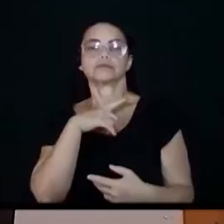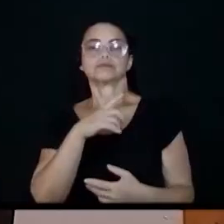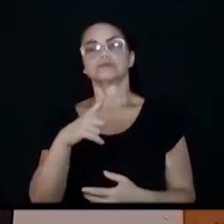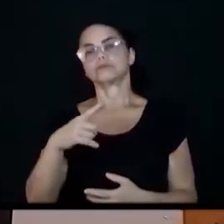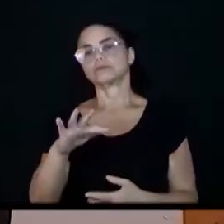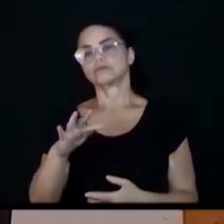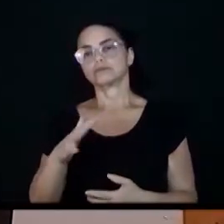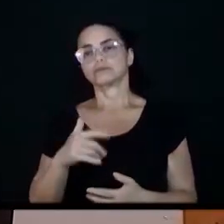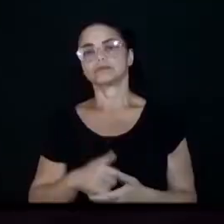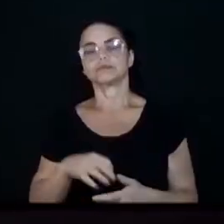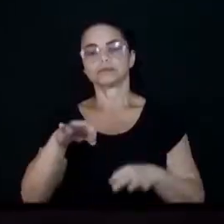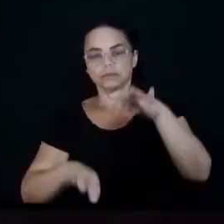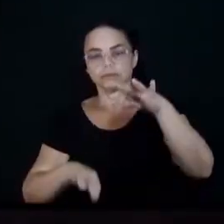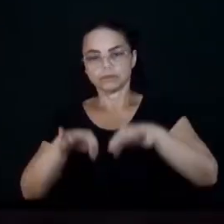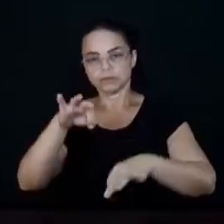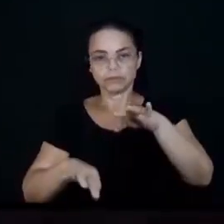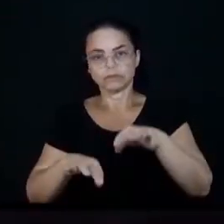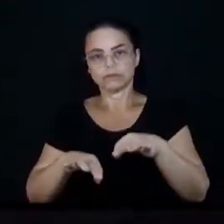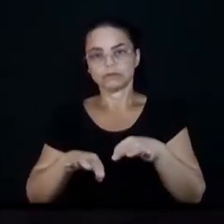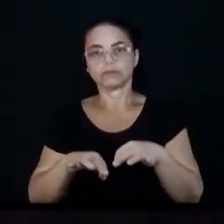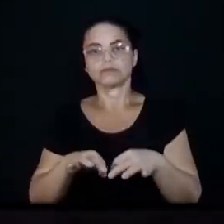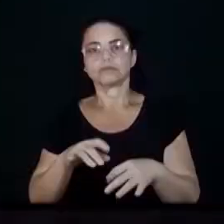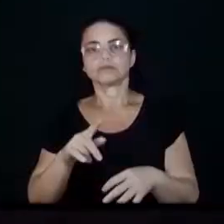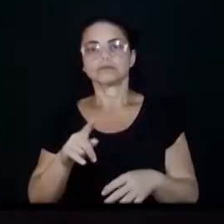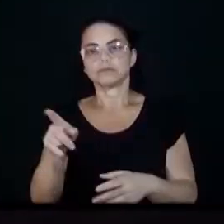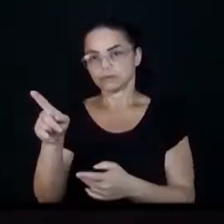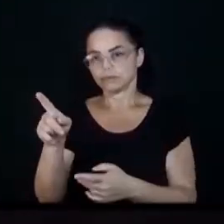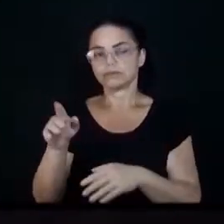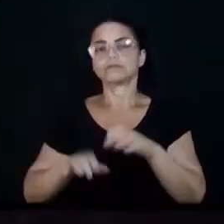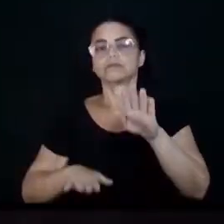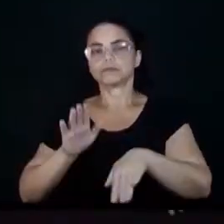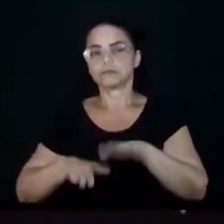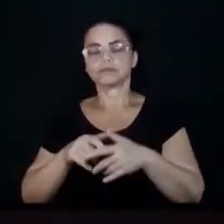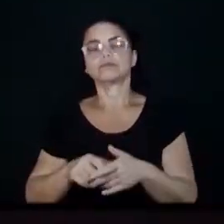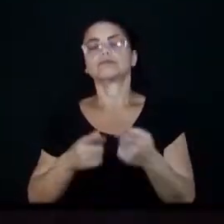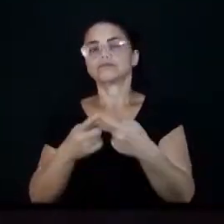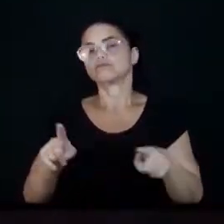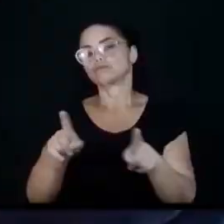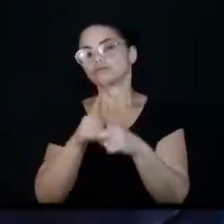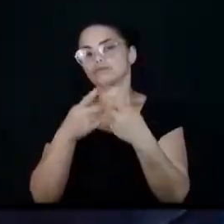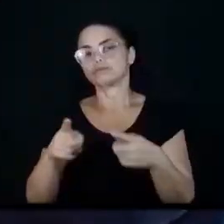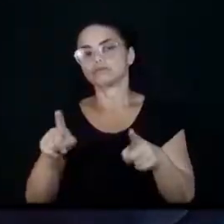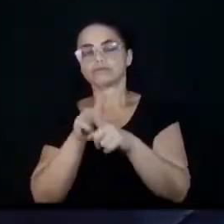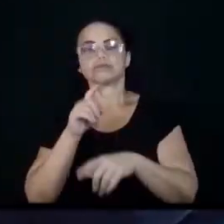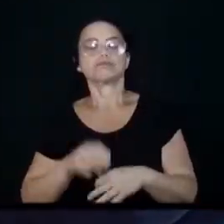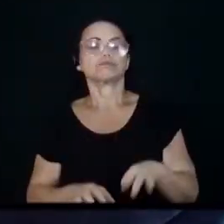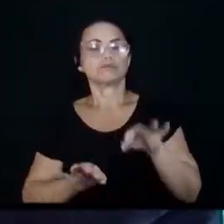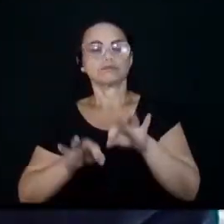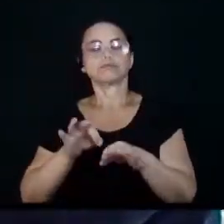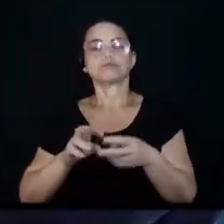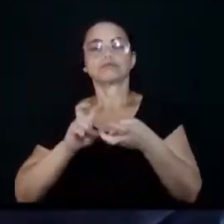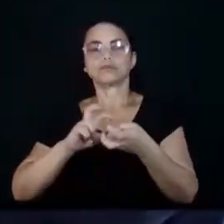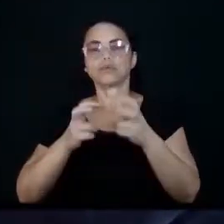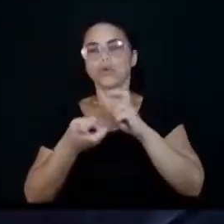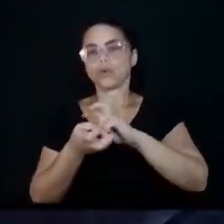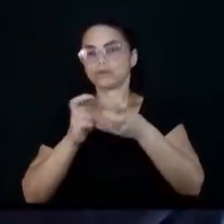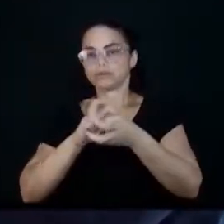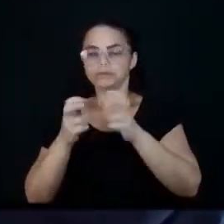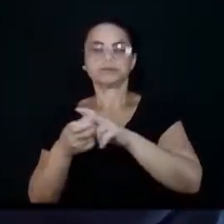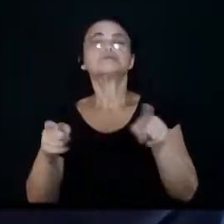de percussão, a gente tem de musicalização, nós temos de capoeira, tem também